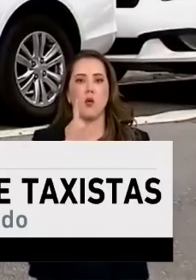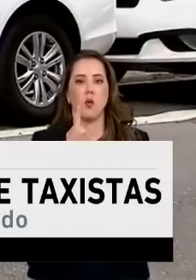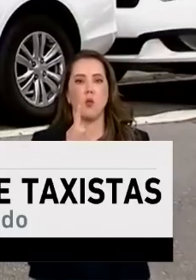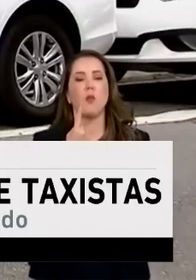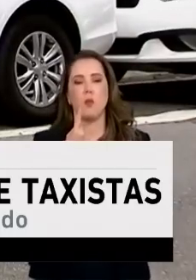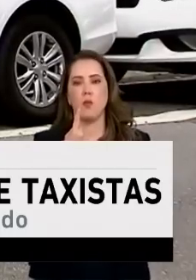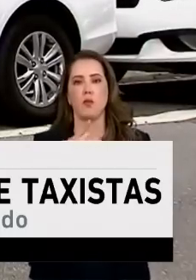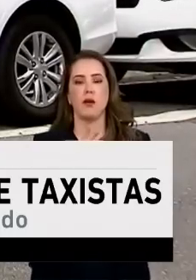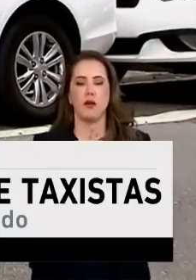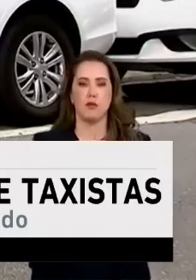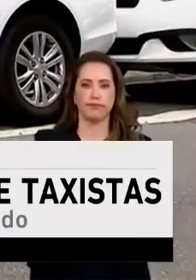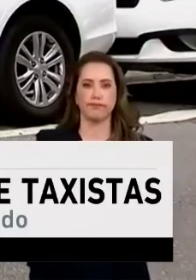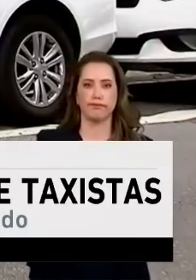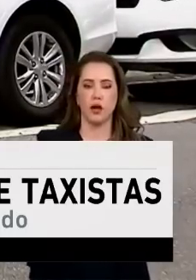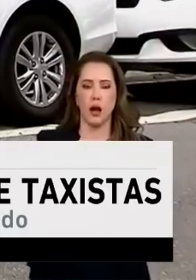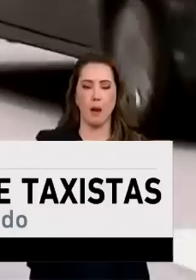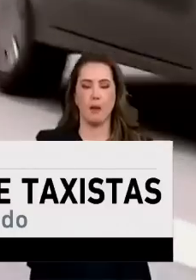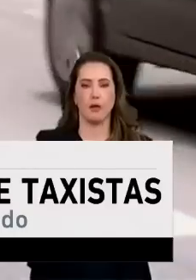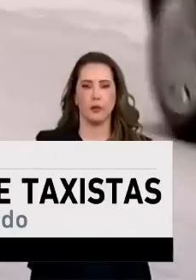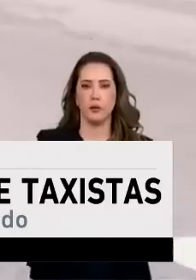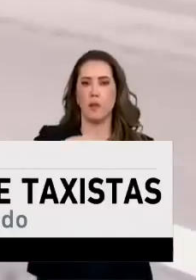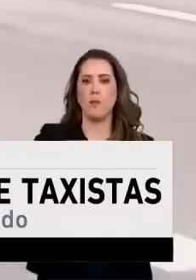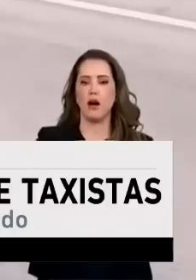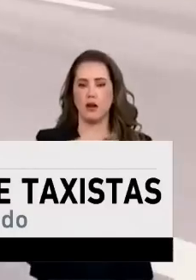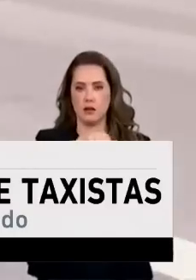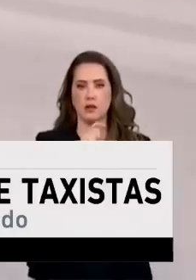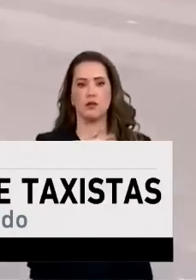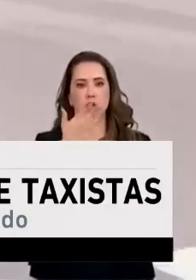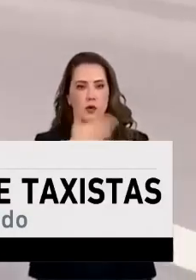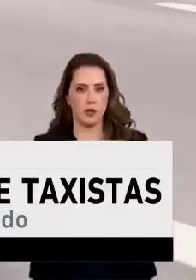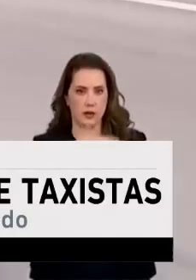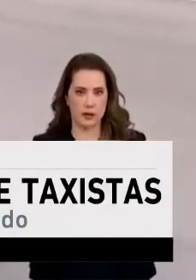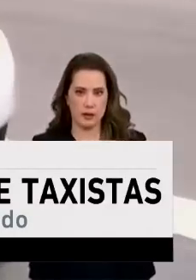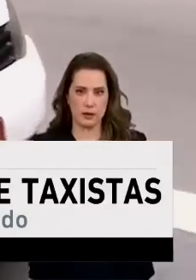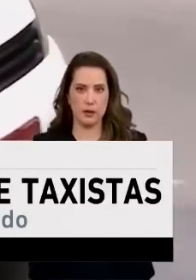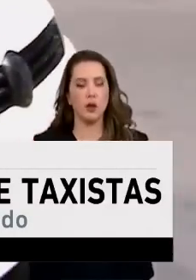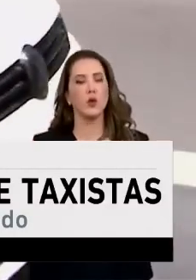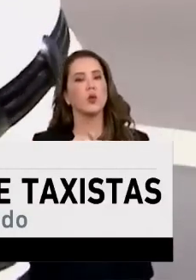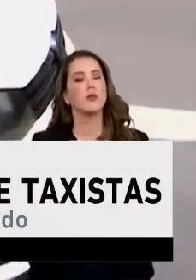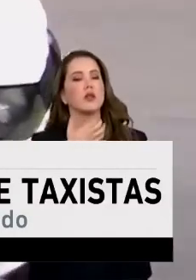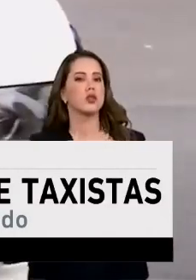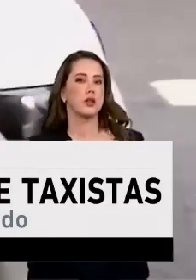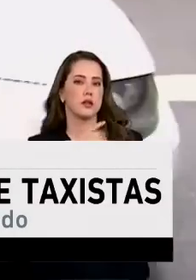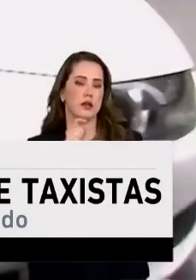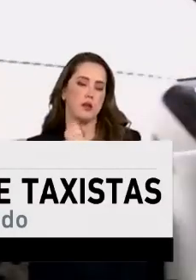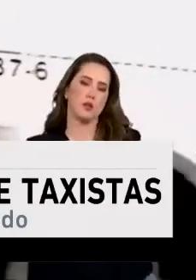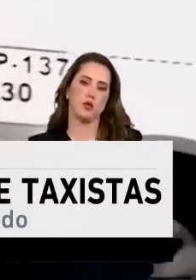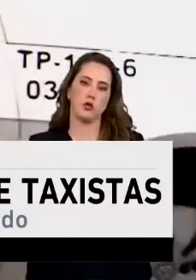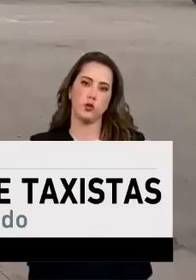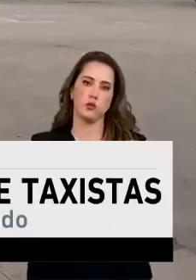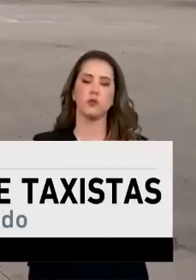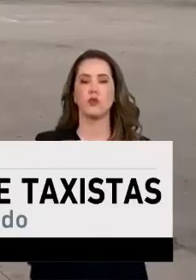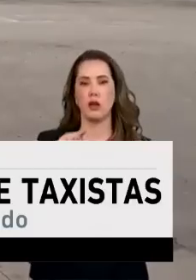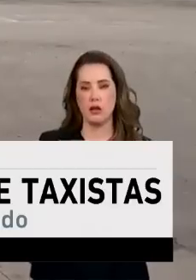irregularidade representaria 75% do total dos pagamentos, um total de R$ 1.395.000 que